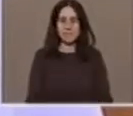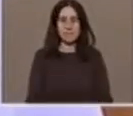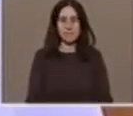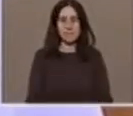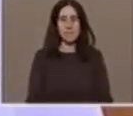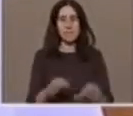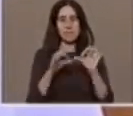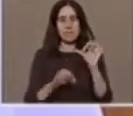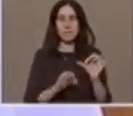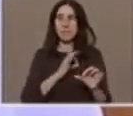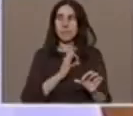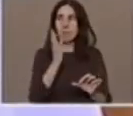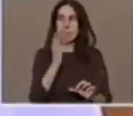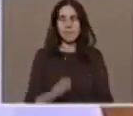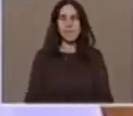Palavra do Senhor.